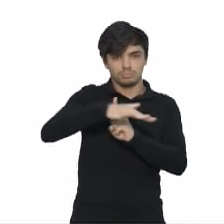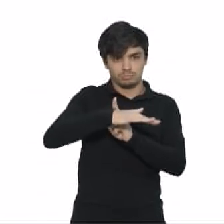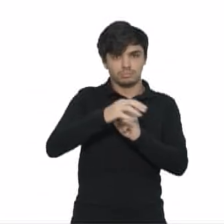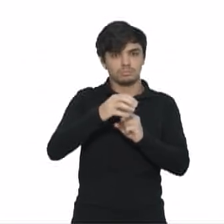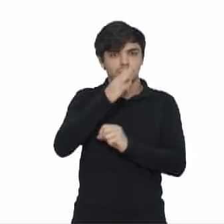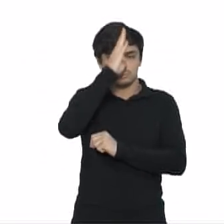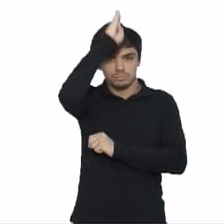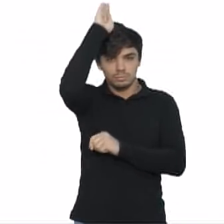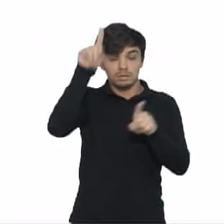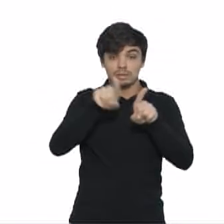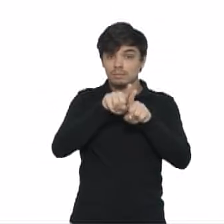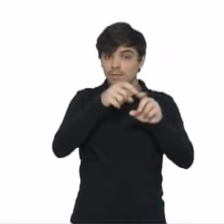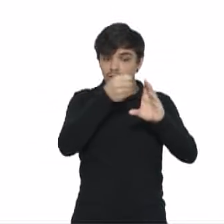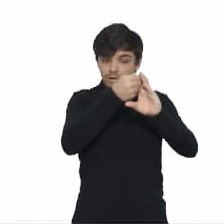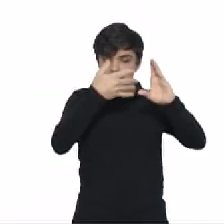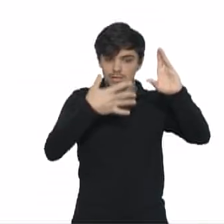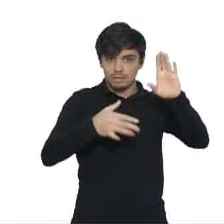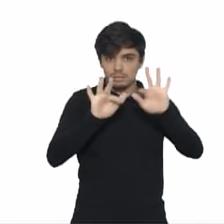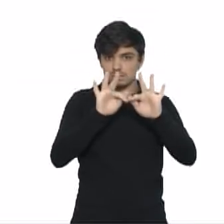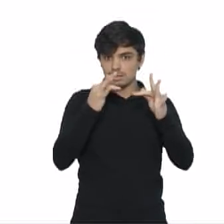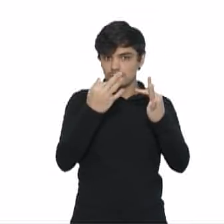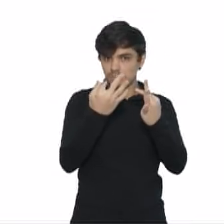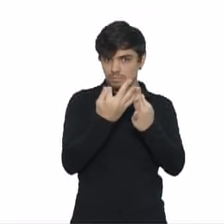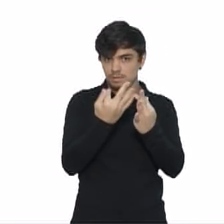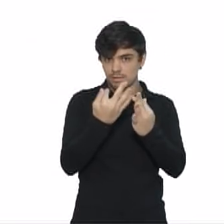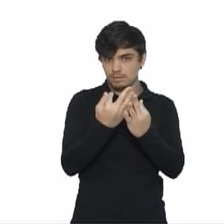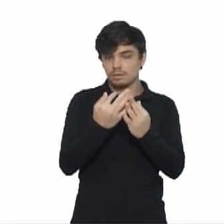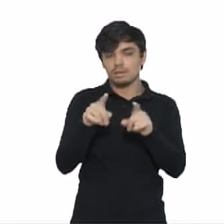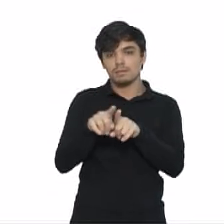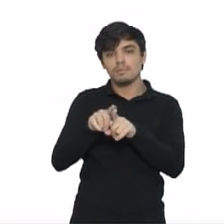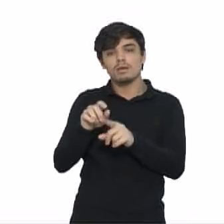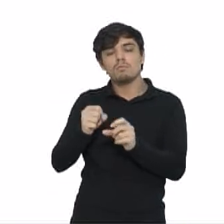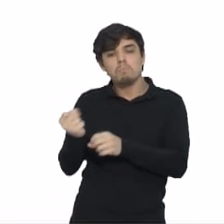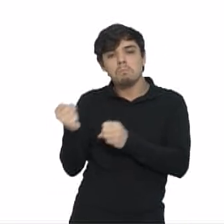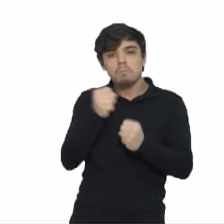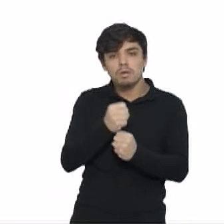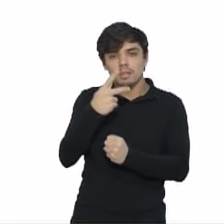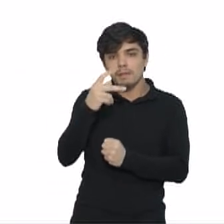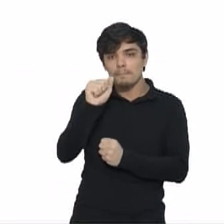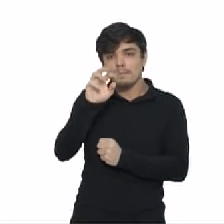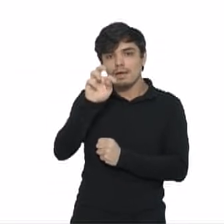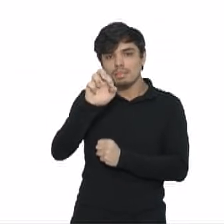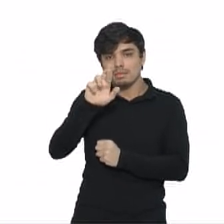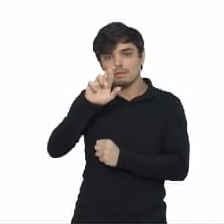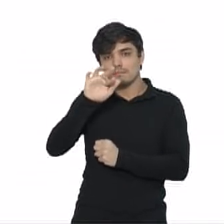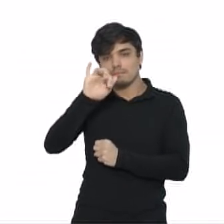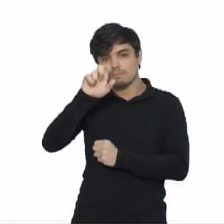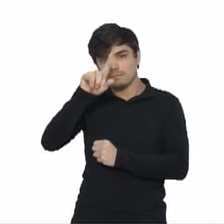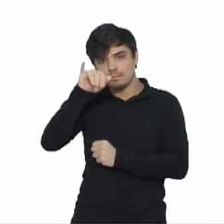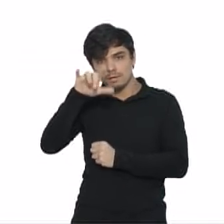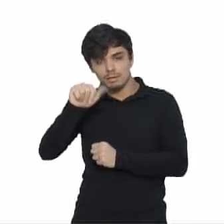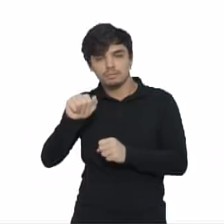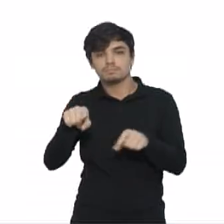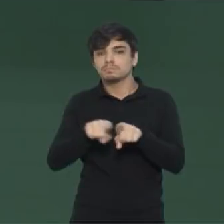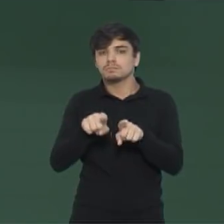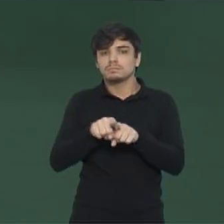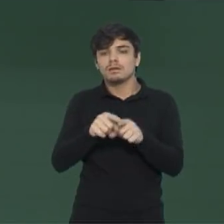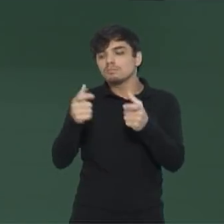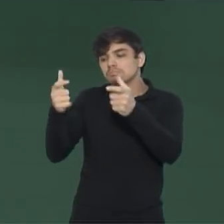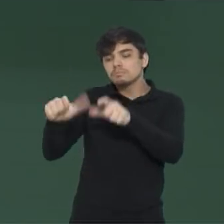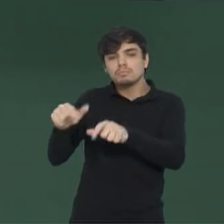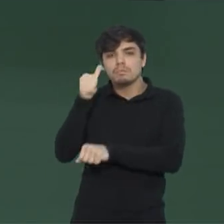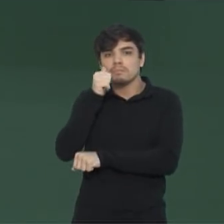as características da família romana e o poder do pater familia, a posição da mulher na sociedade